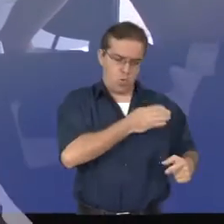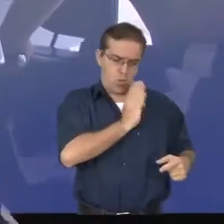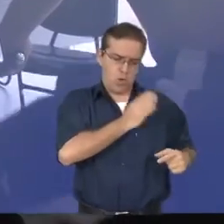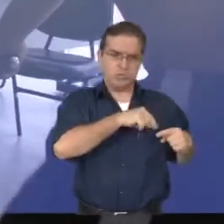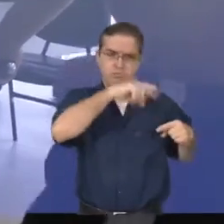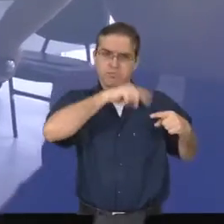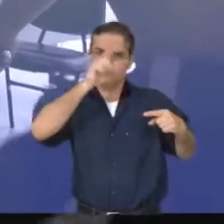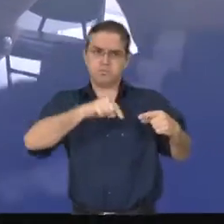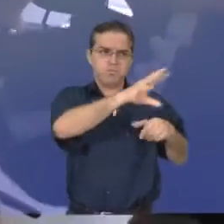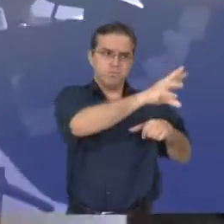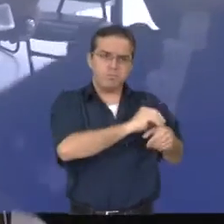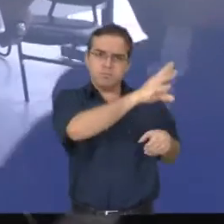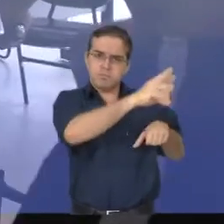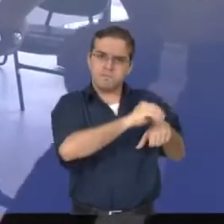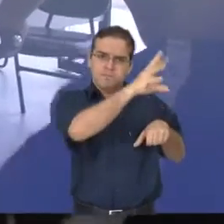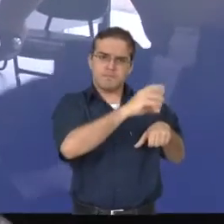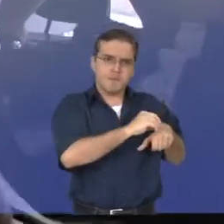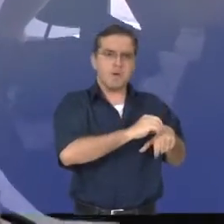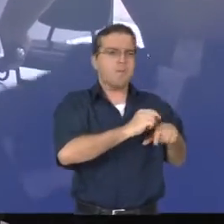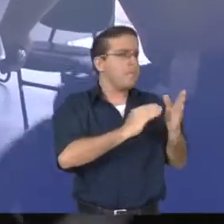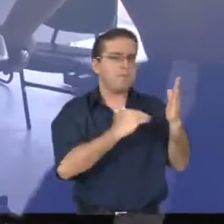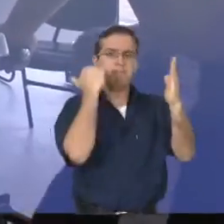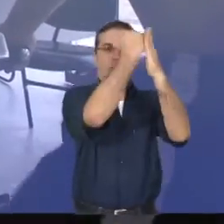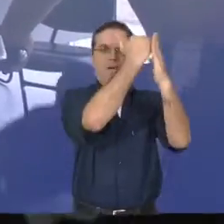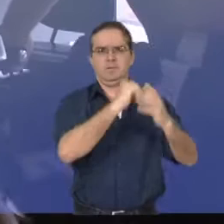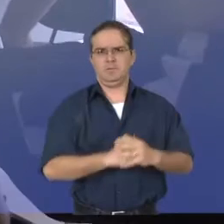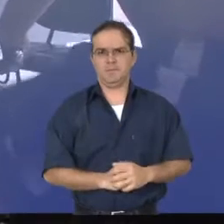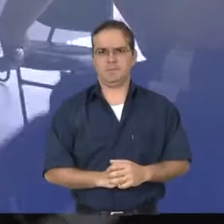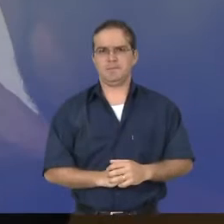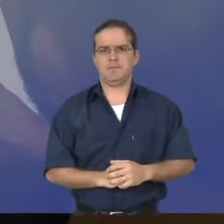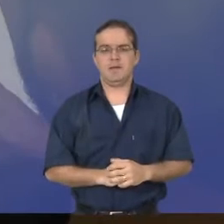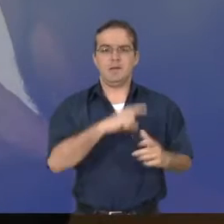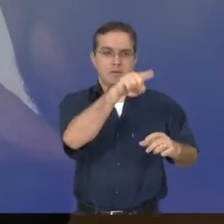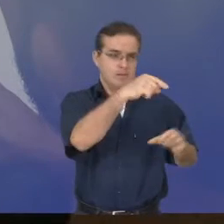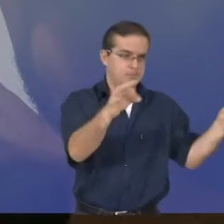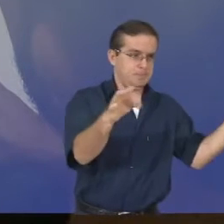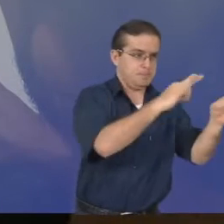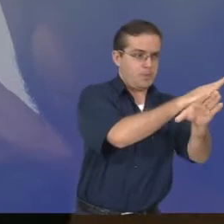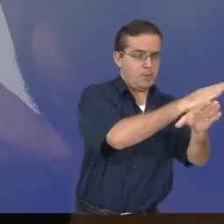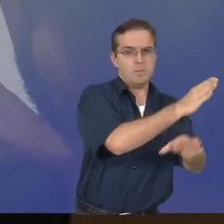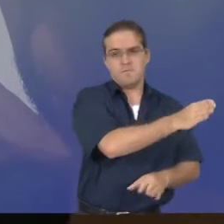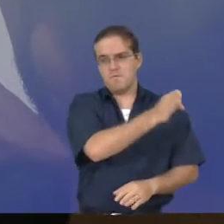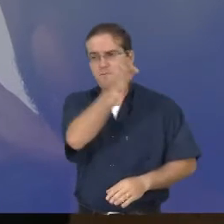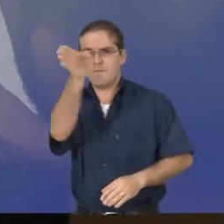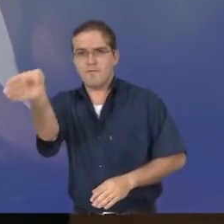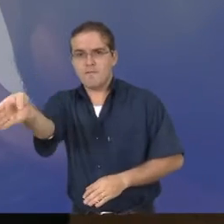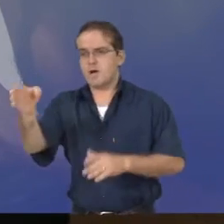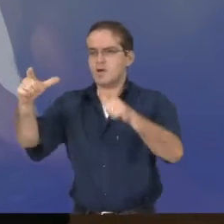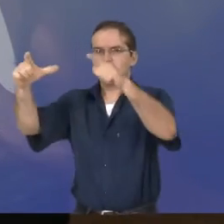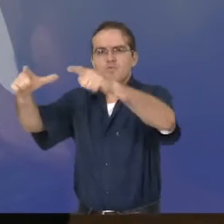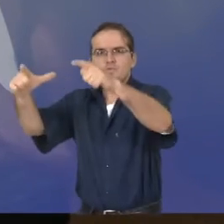ter como parâmetro a frequência cardíaca máxima. Depois da avaliação física, os voluntários vão para o laboratório